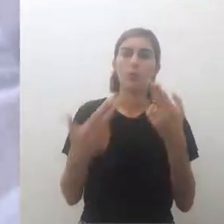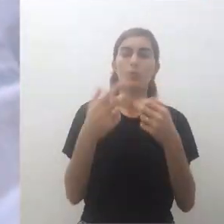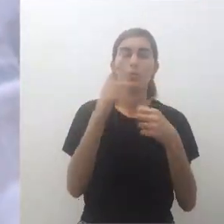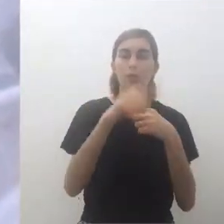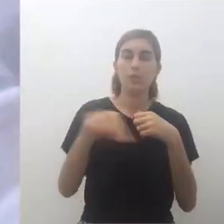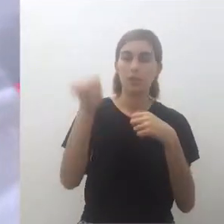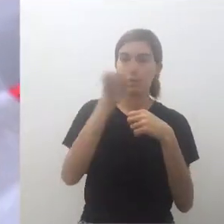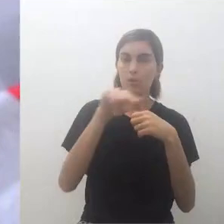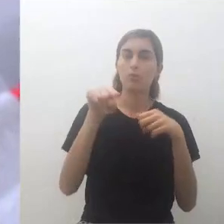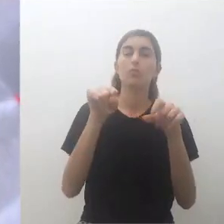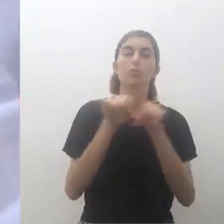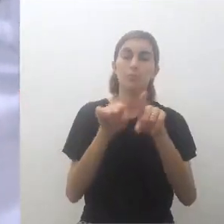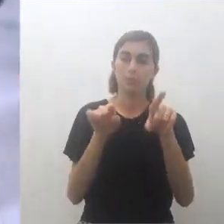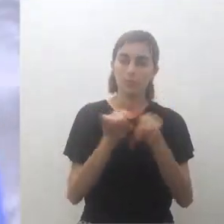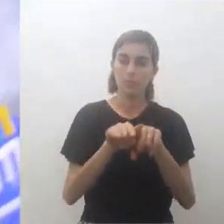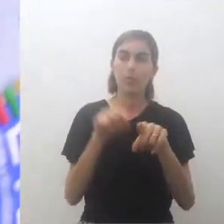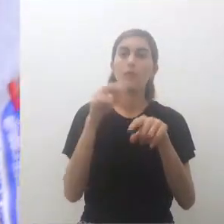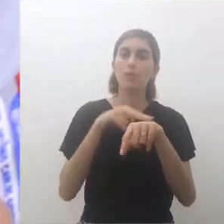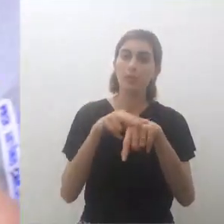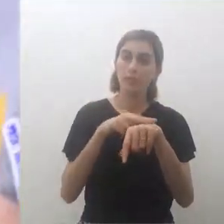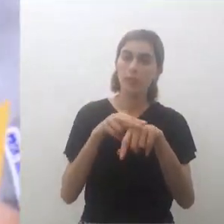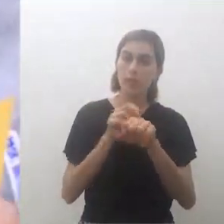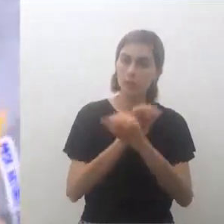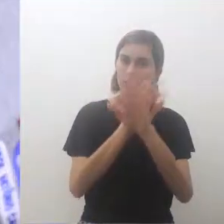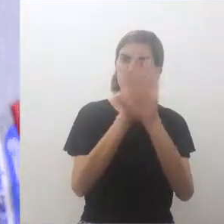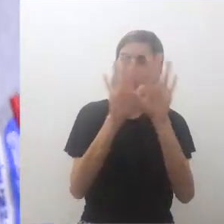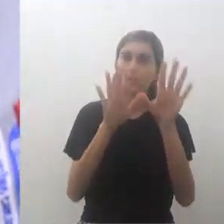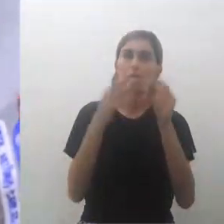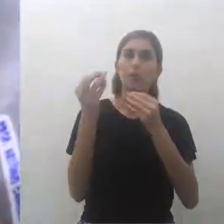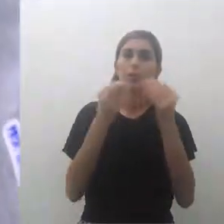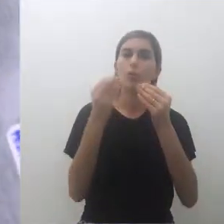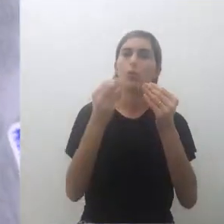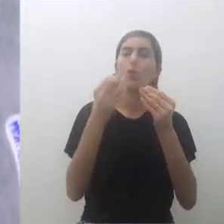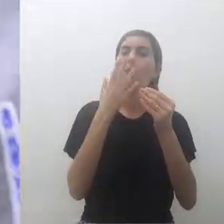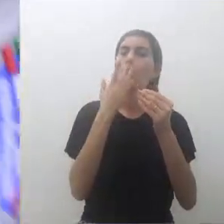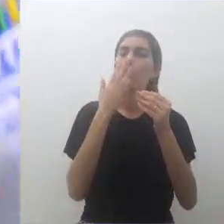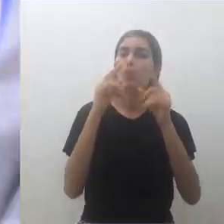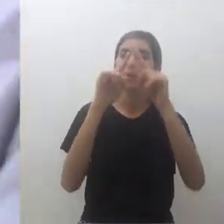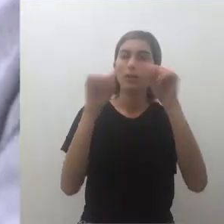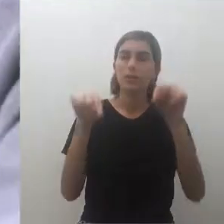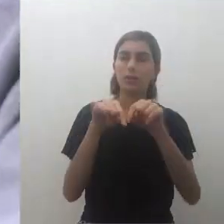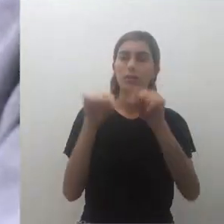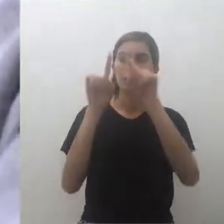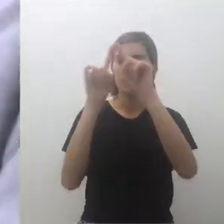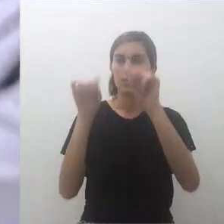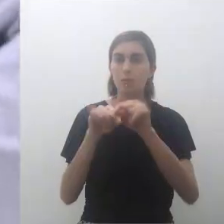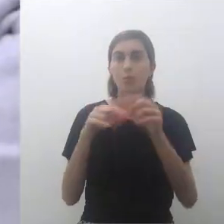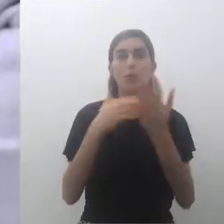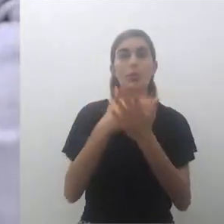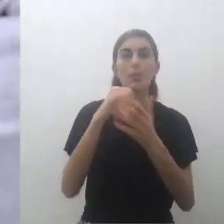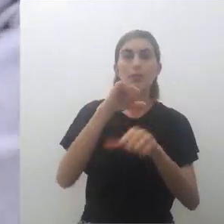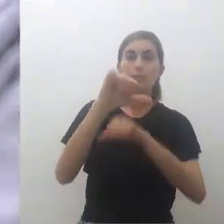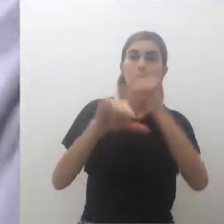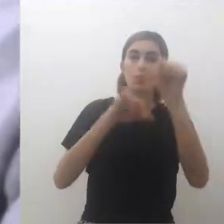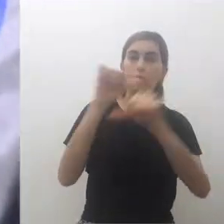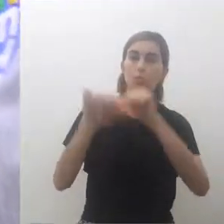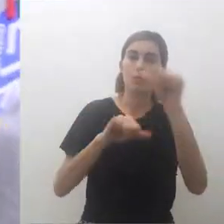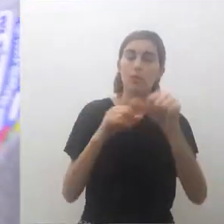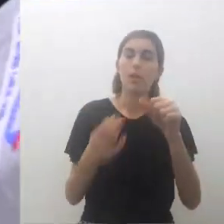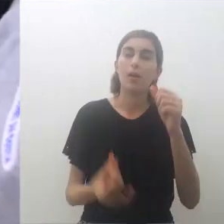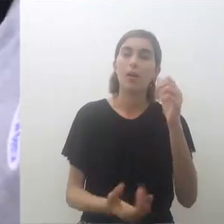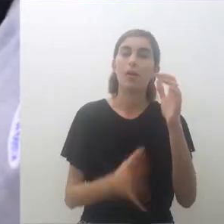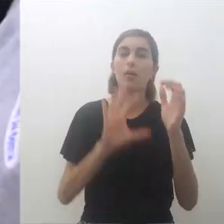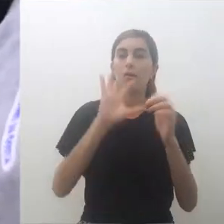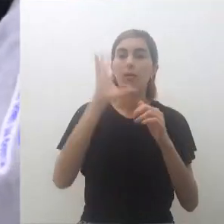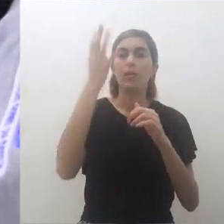círculo também verde, claro, como os triângulos. Quando eu começo a mudar, eu gero, né?